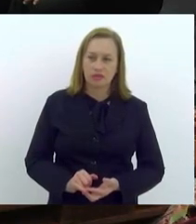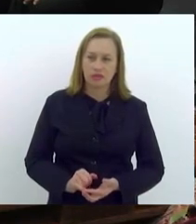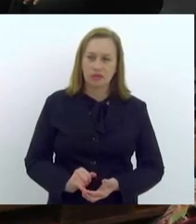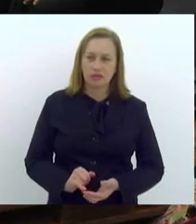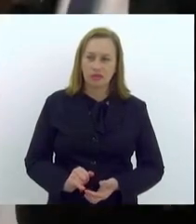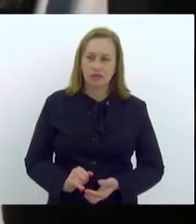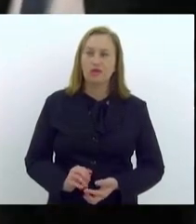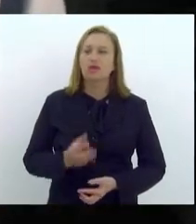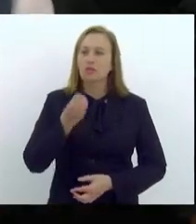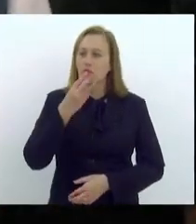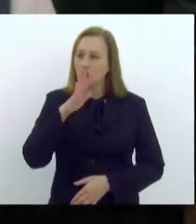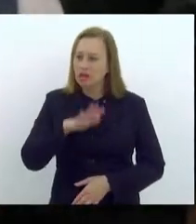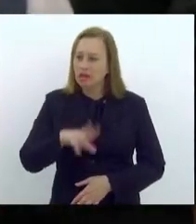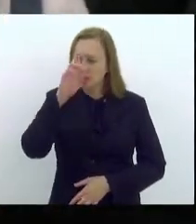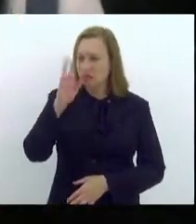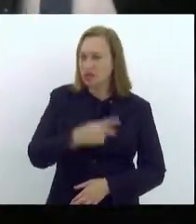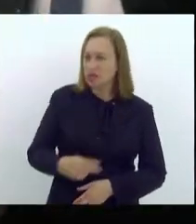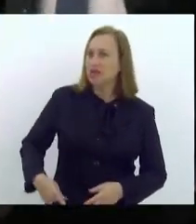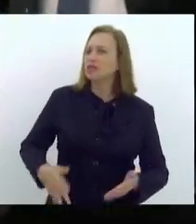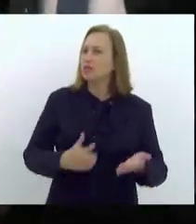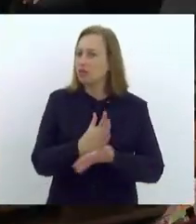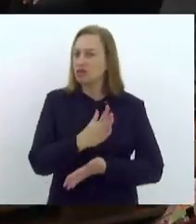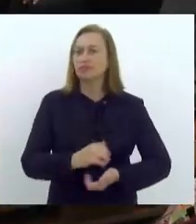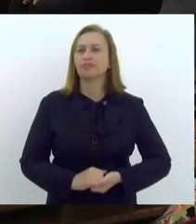Boa tarde, presidente, favorável.